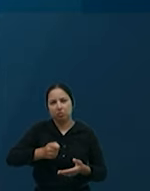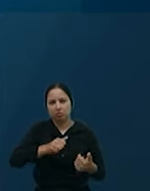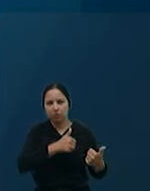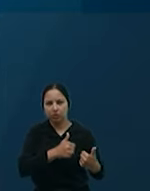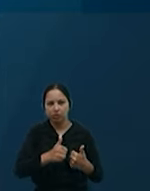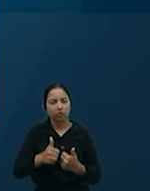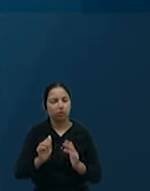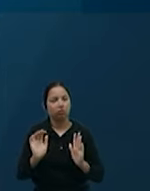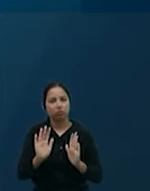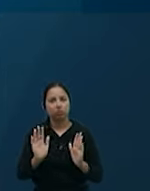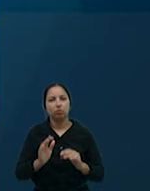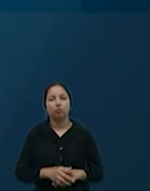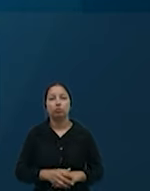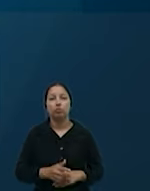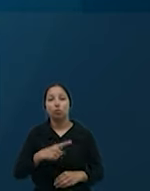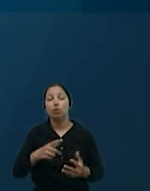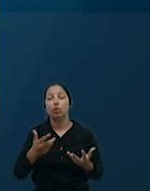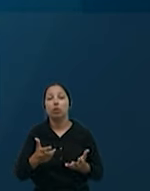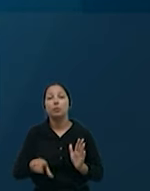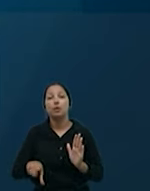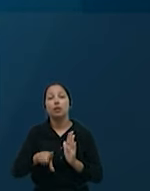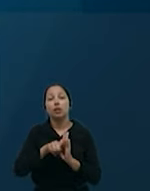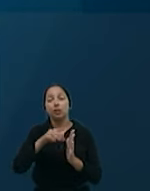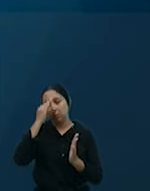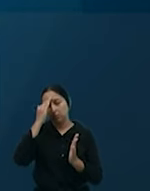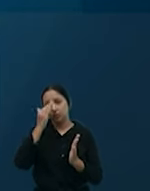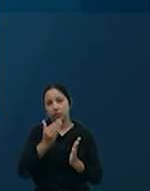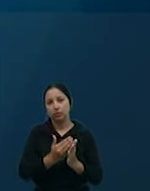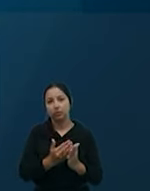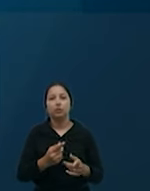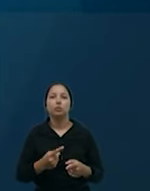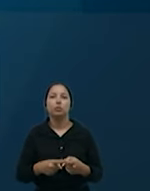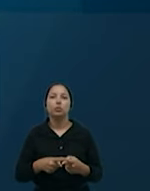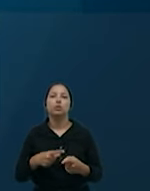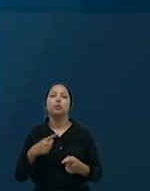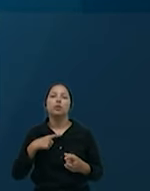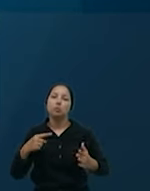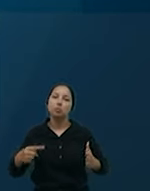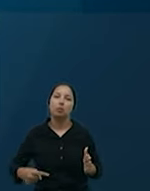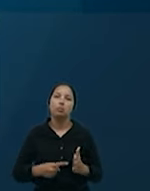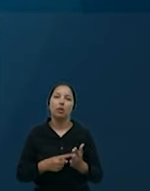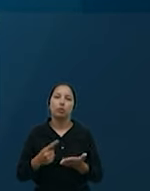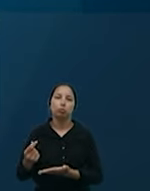cumprida, porque há um impacto econômico-social nesse valor,